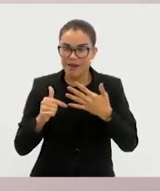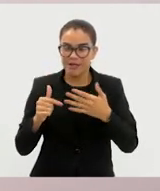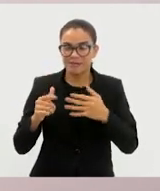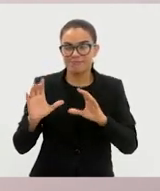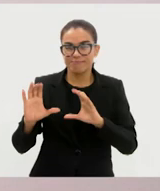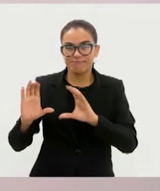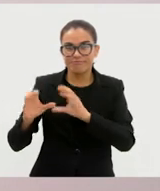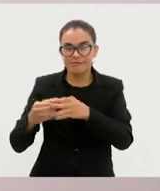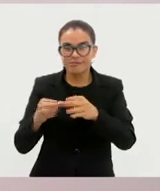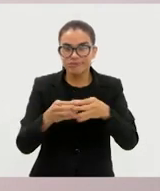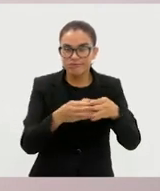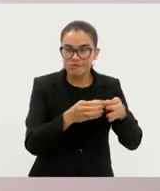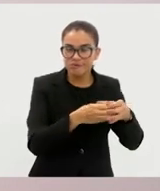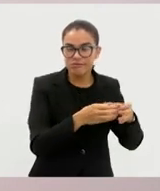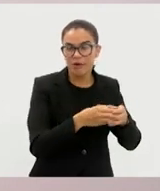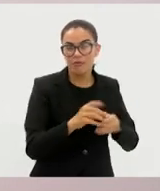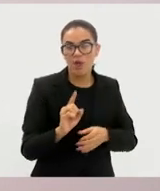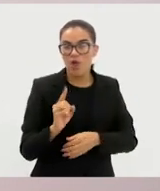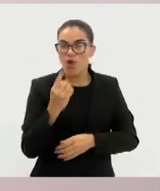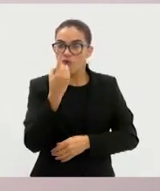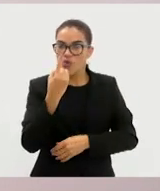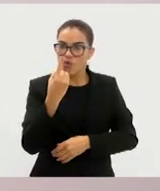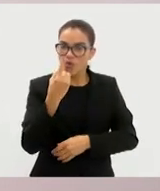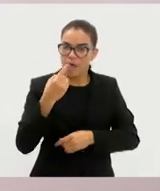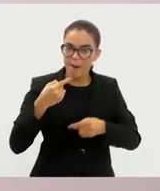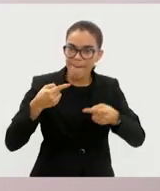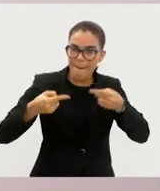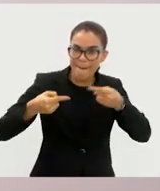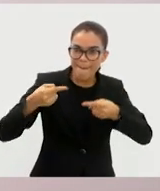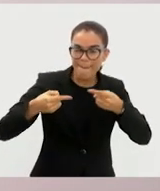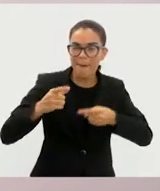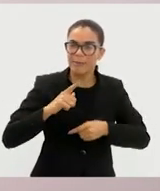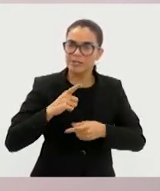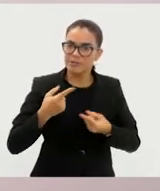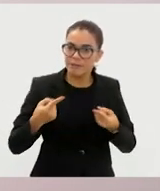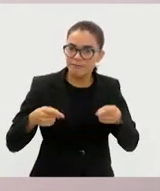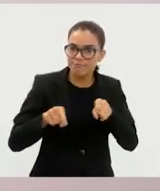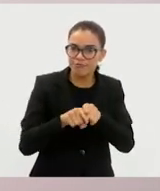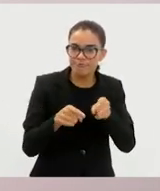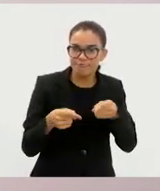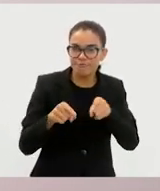deputado Luiz Paulo até mencionou bem, assim, não é uma briga sozinho, a gente tem que conseguir parceiros. O COSUD